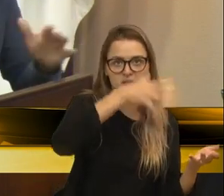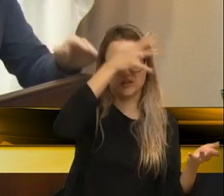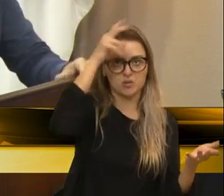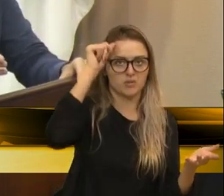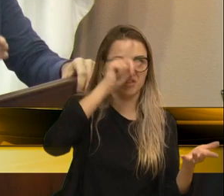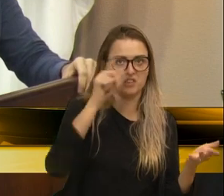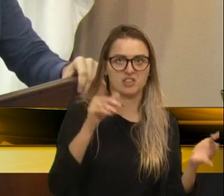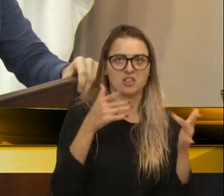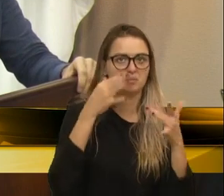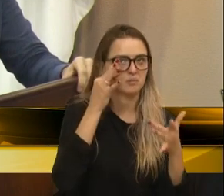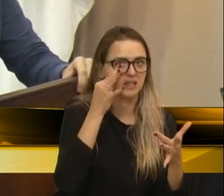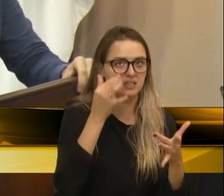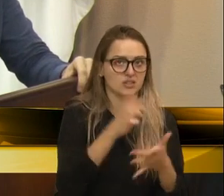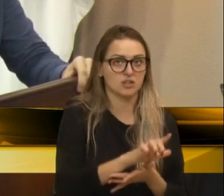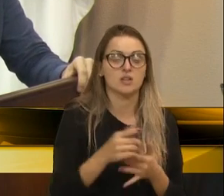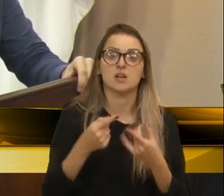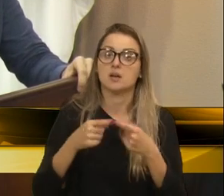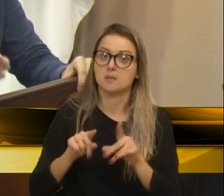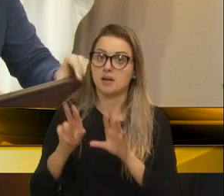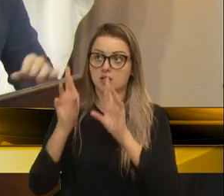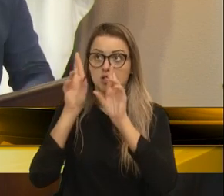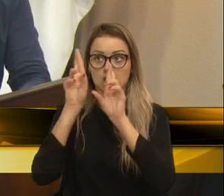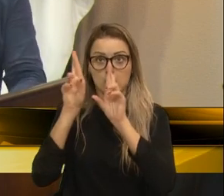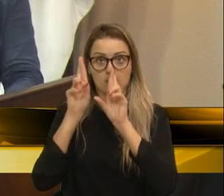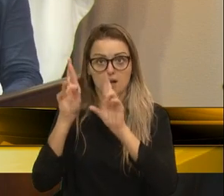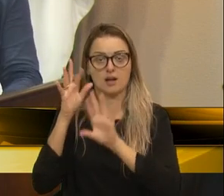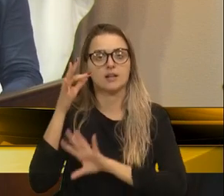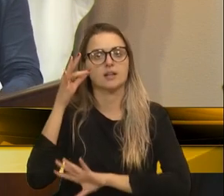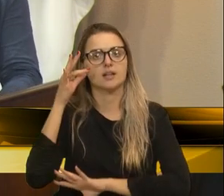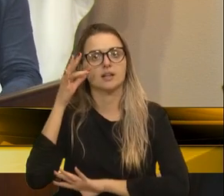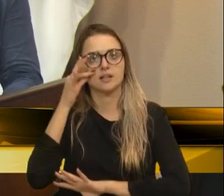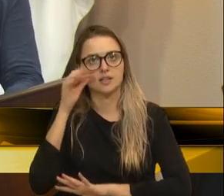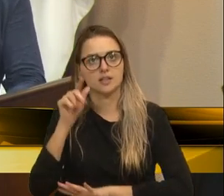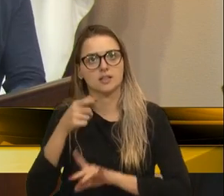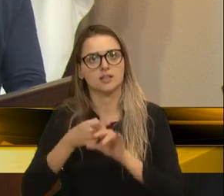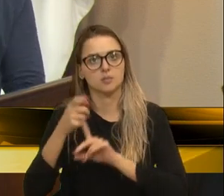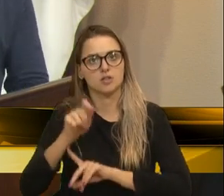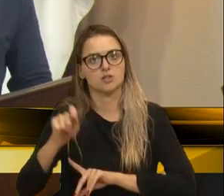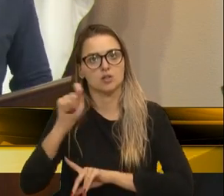mas esperamos que nessa próxima o executivo esteja presente na